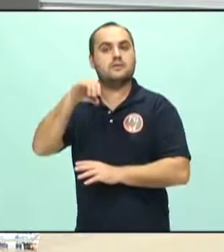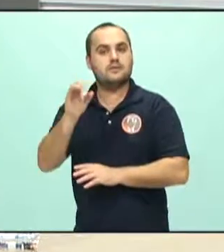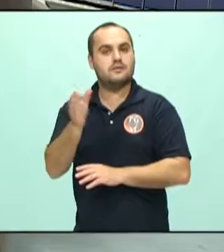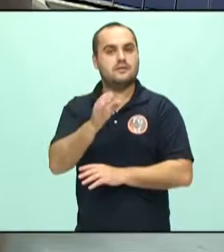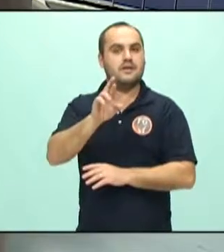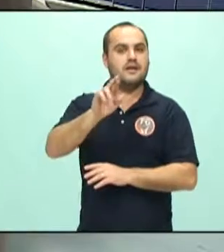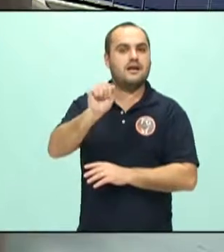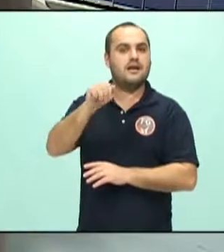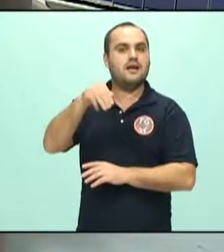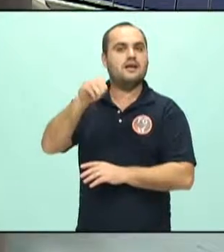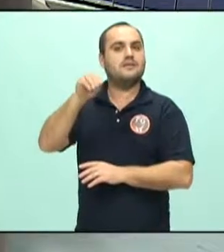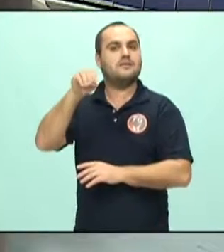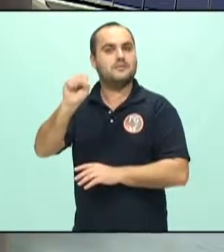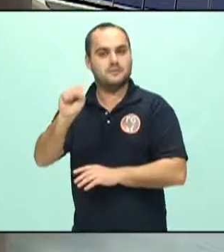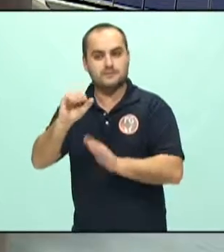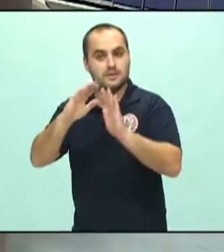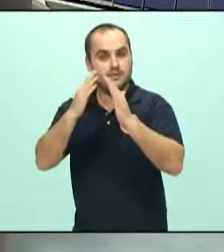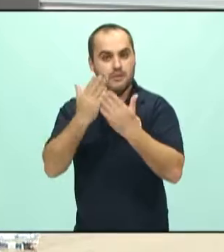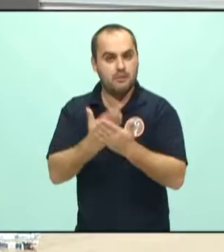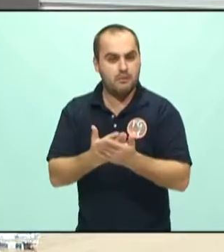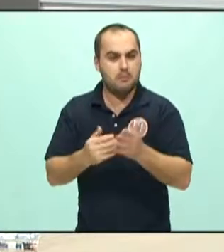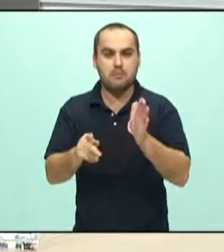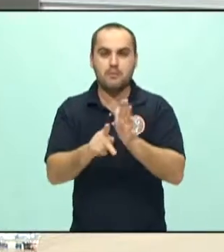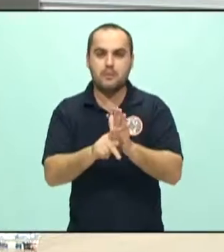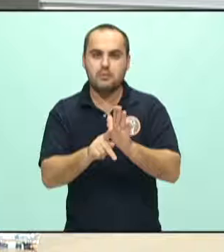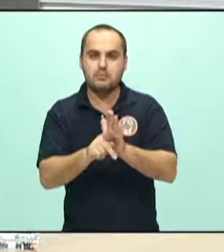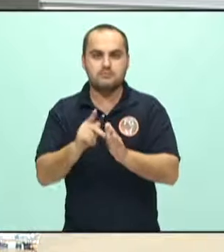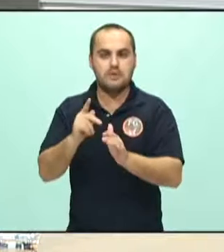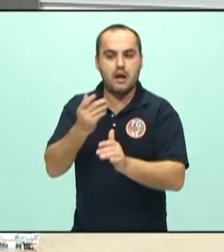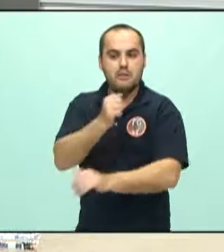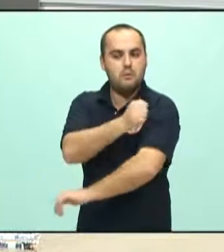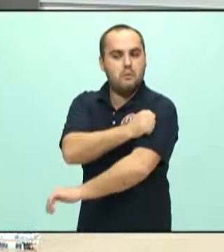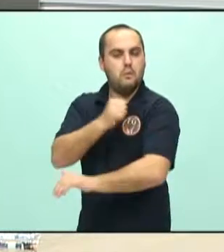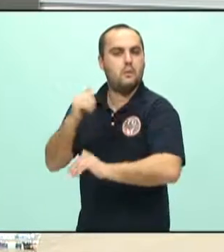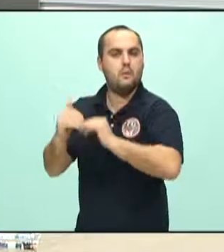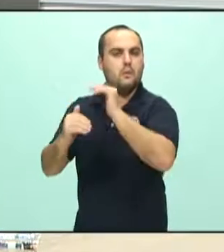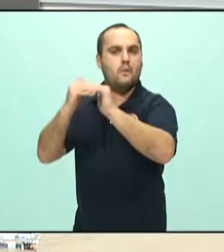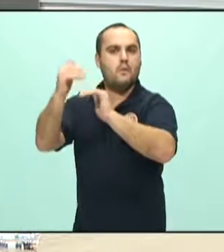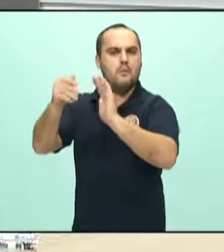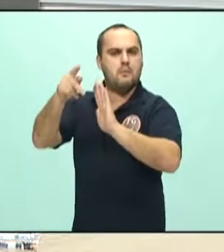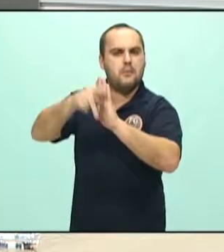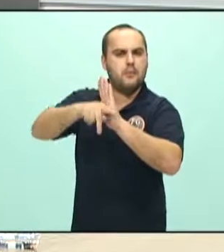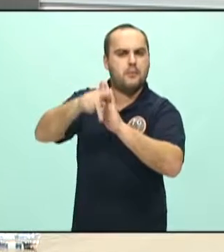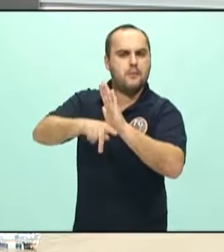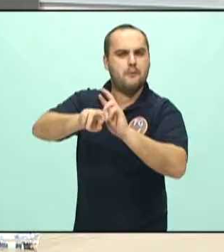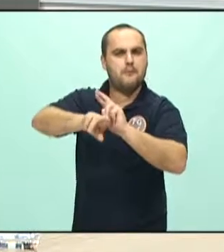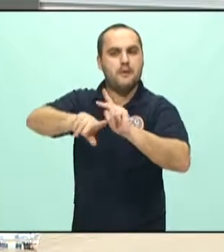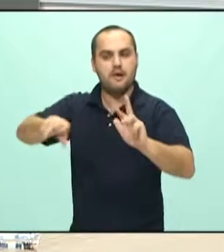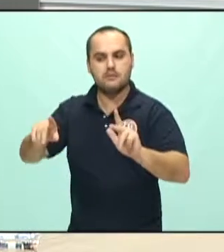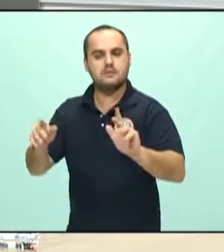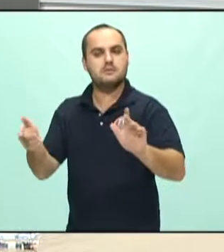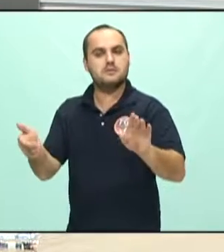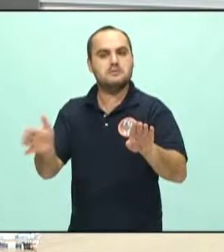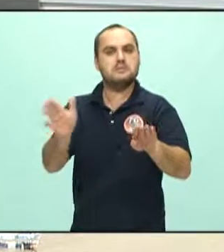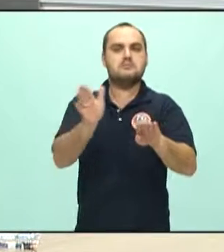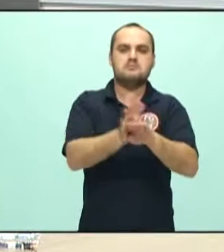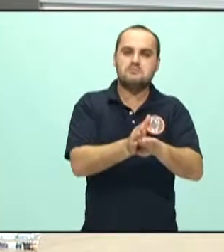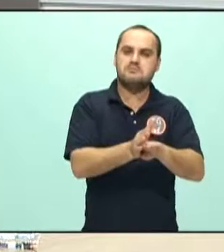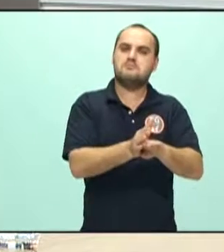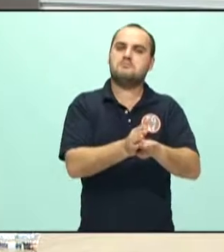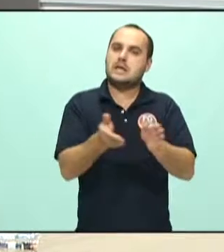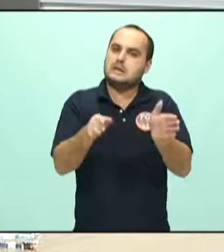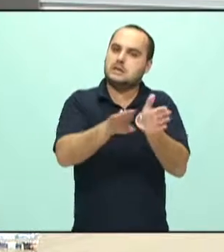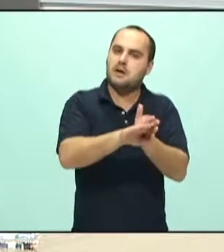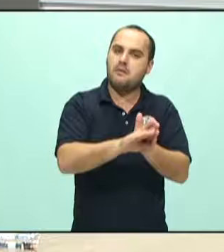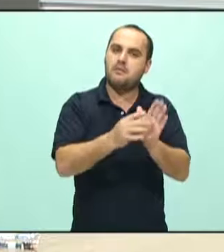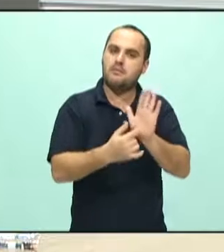produzidos pelos próprios alunos né que tem observado o seu contexto comunitário desenvolvido ações para